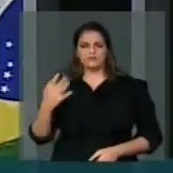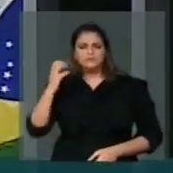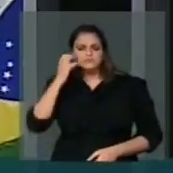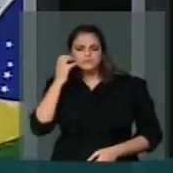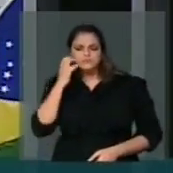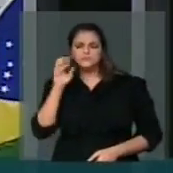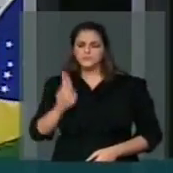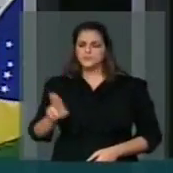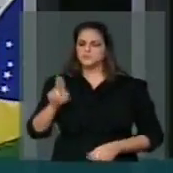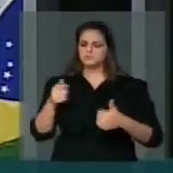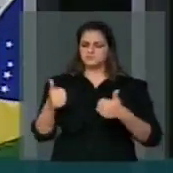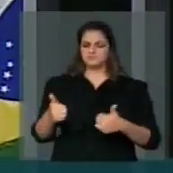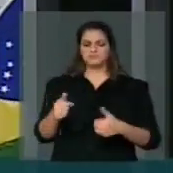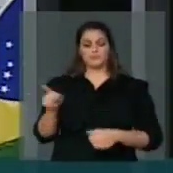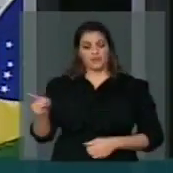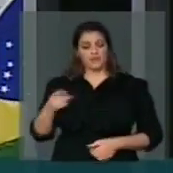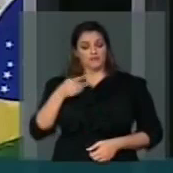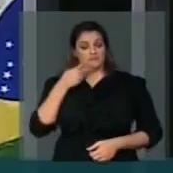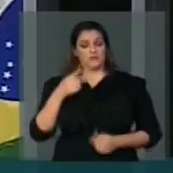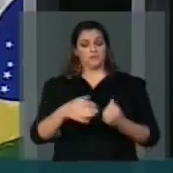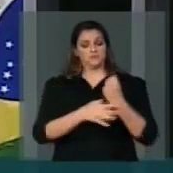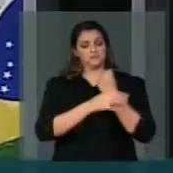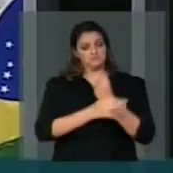deu a garantia